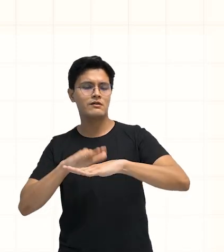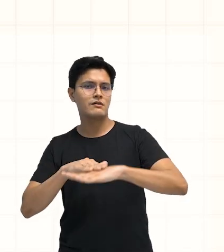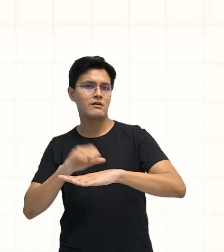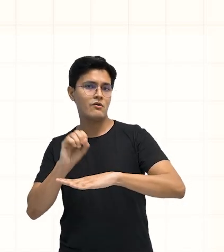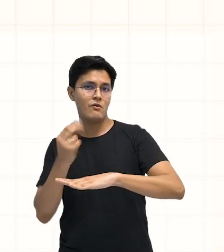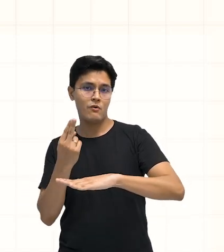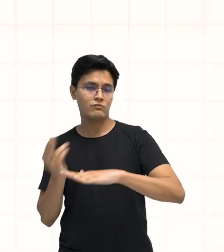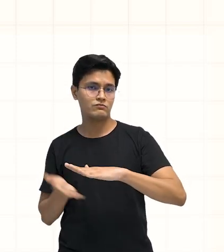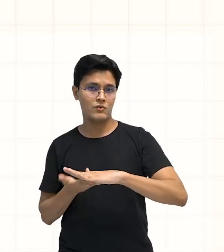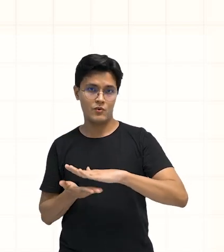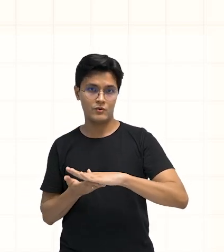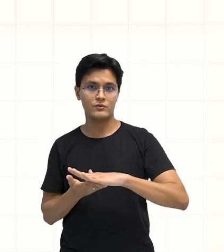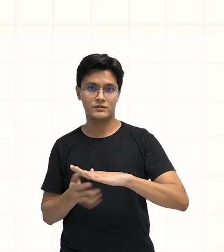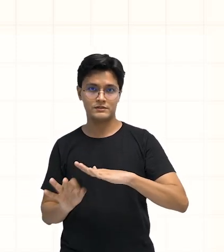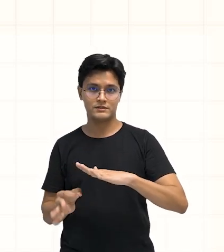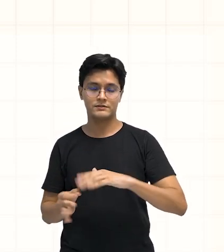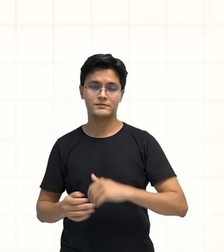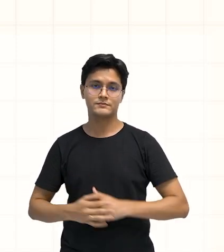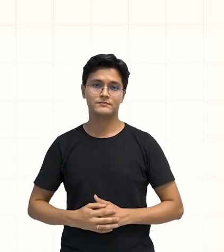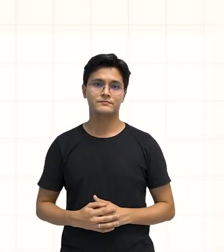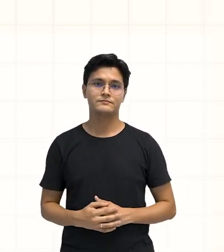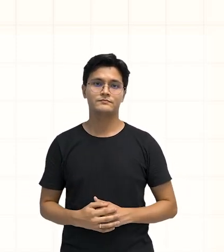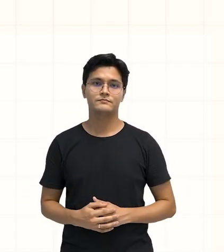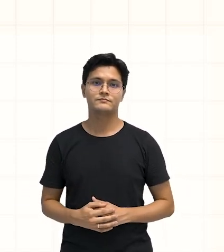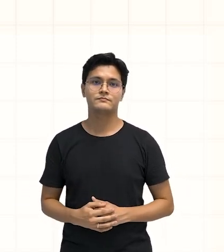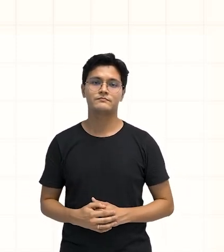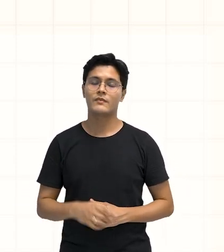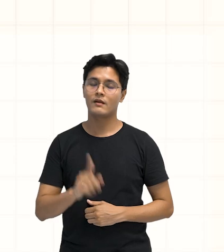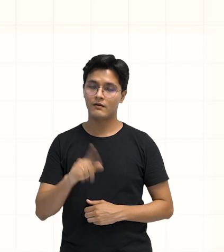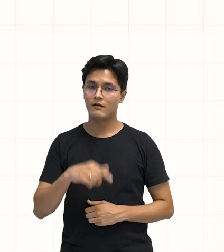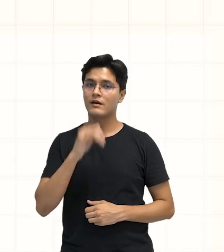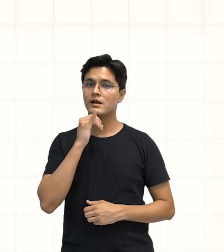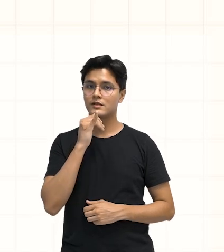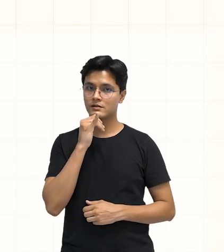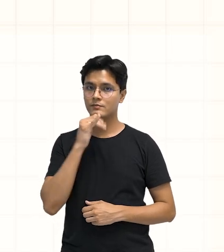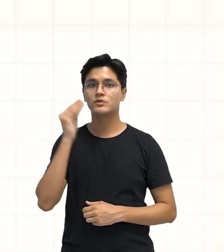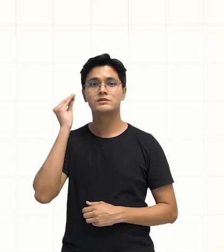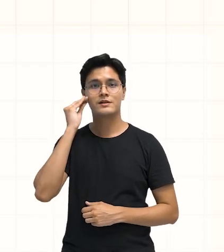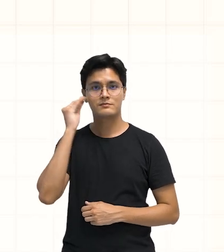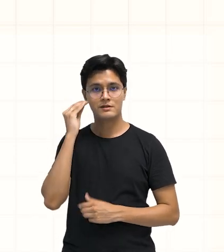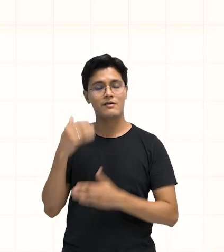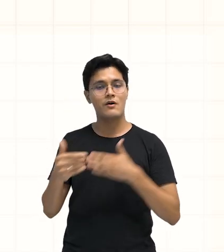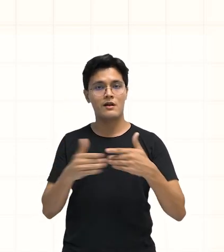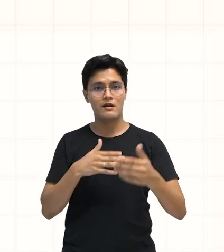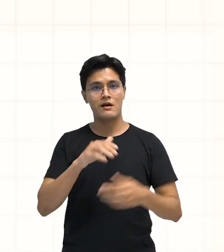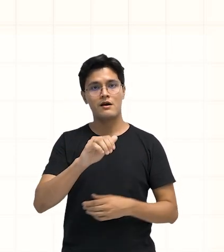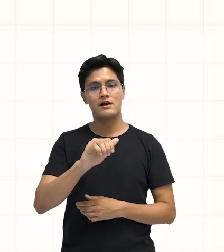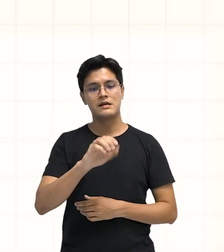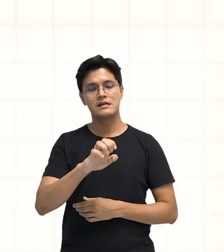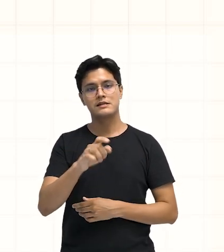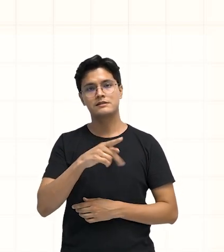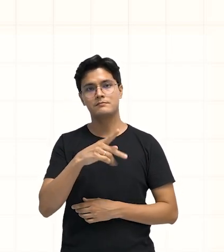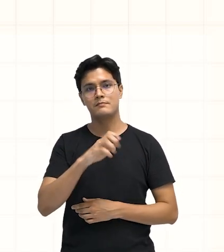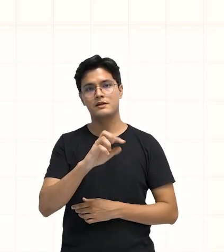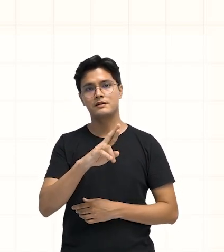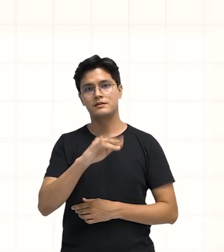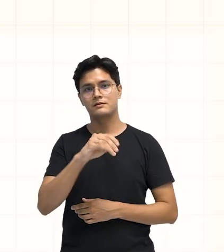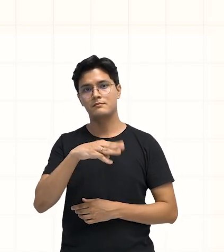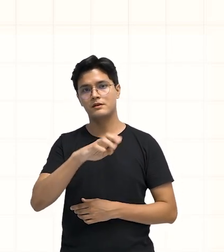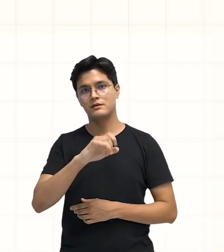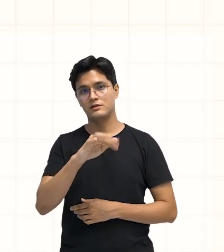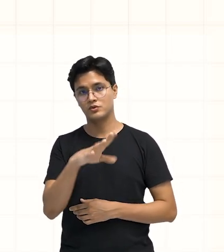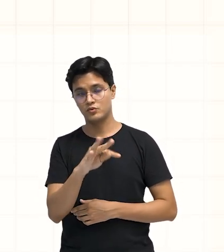cara ou coroa. Este é um exemplo de experimento aleatório. Então veja,